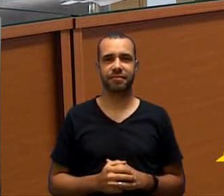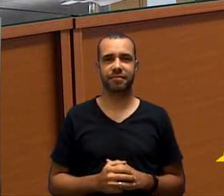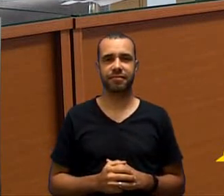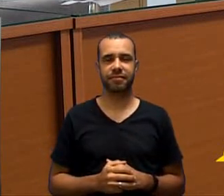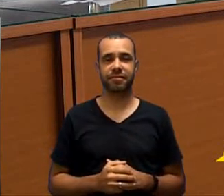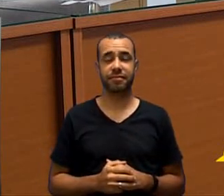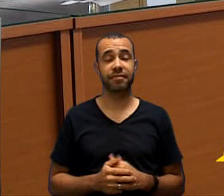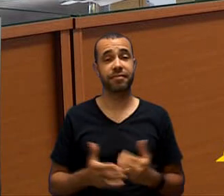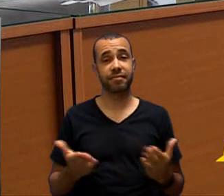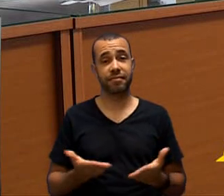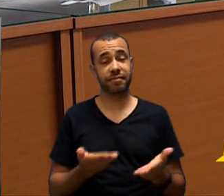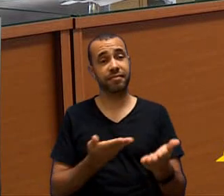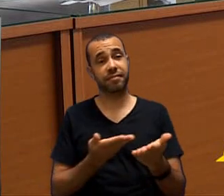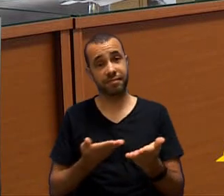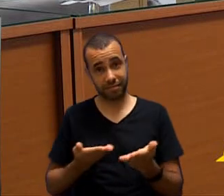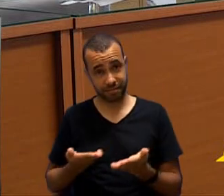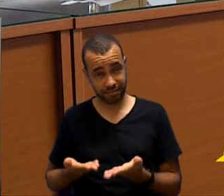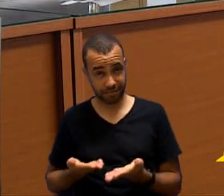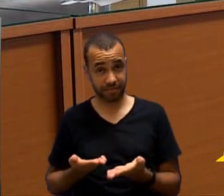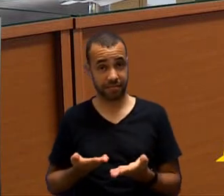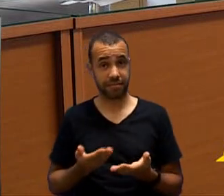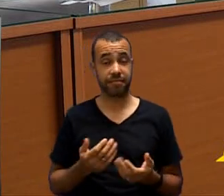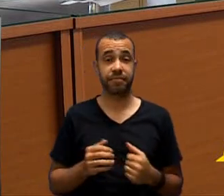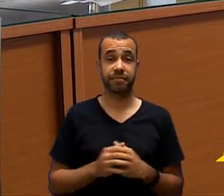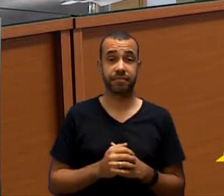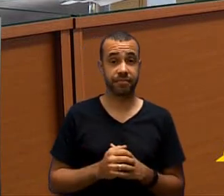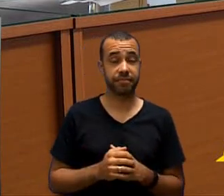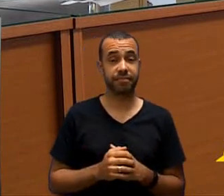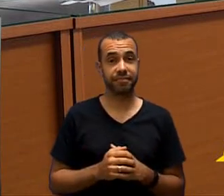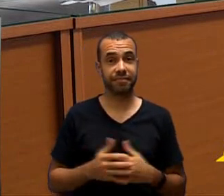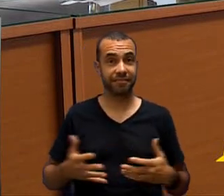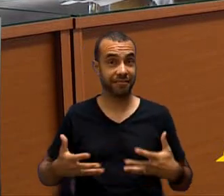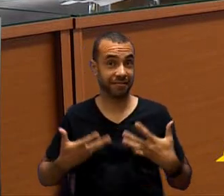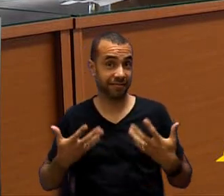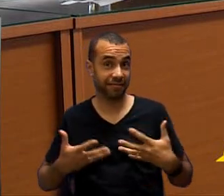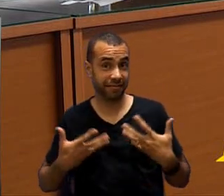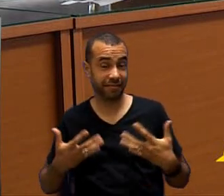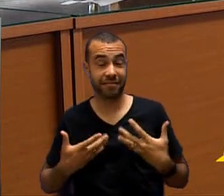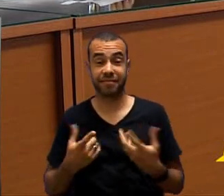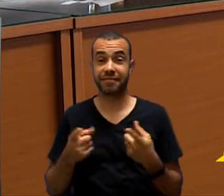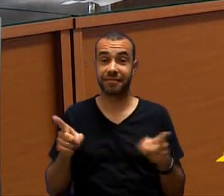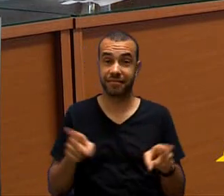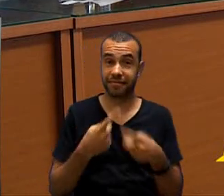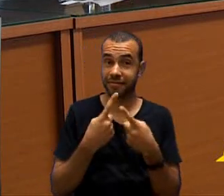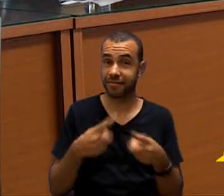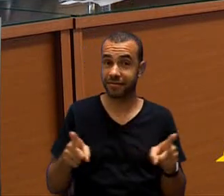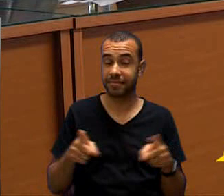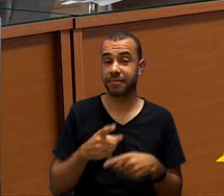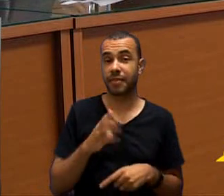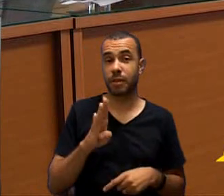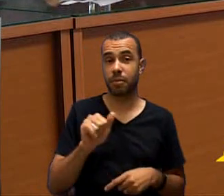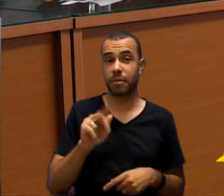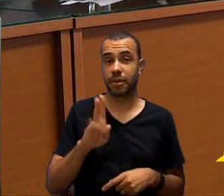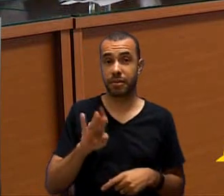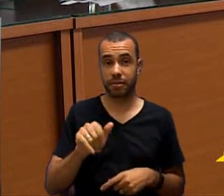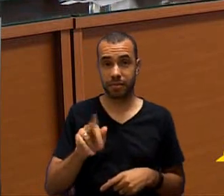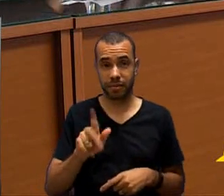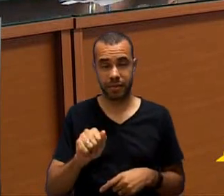Eu convido agora para alegar a nossa tarde um pouco mais a cantora Bárbara